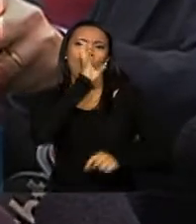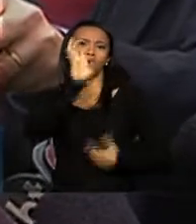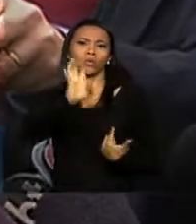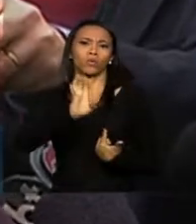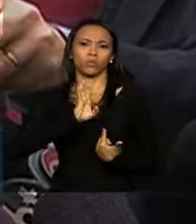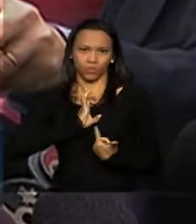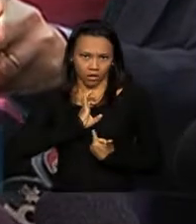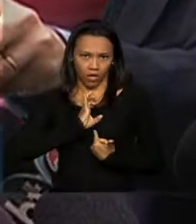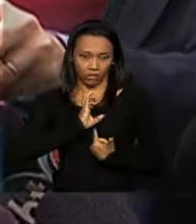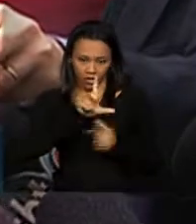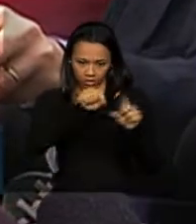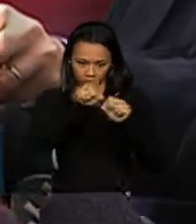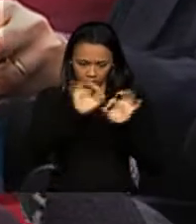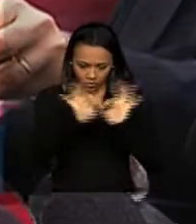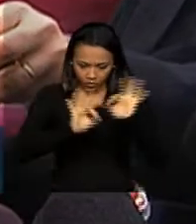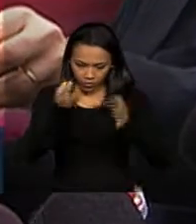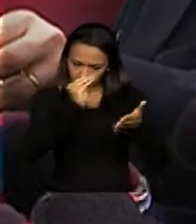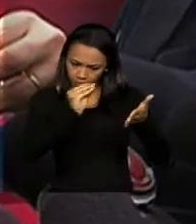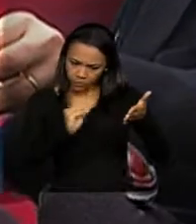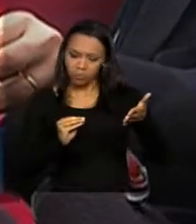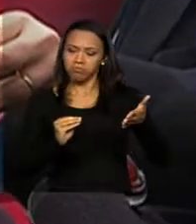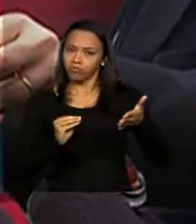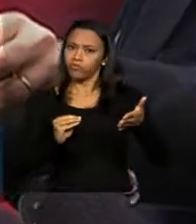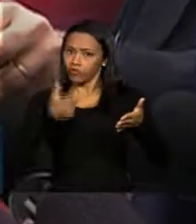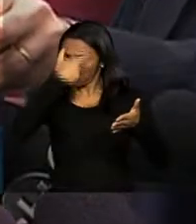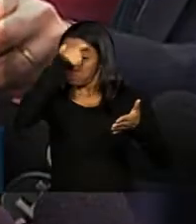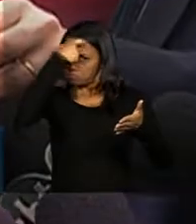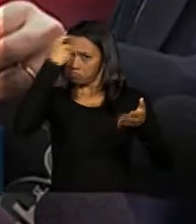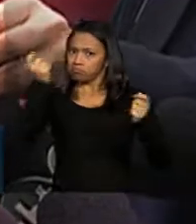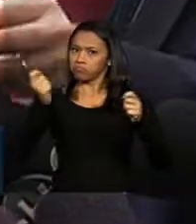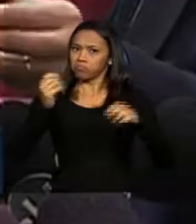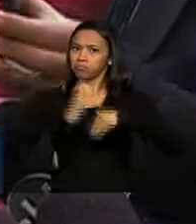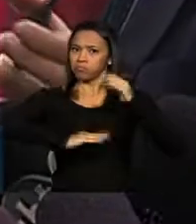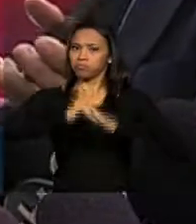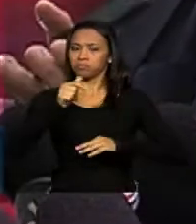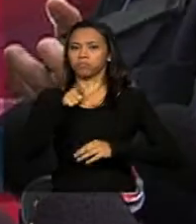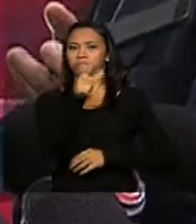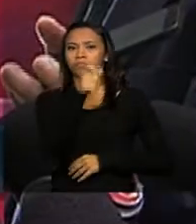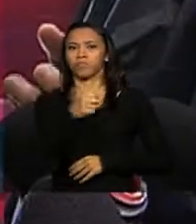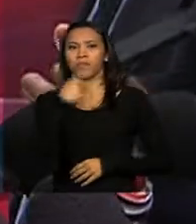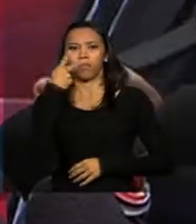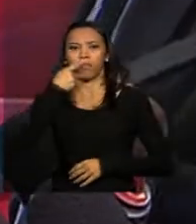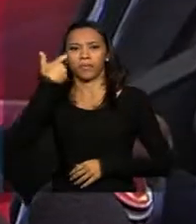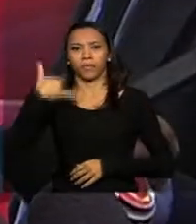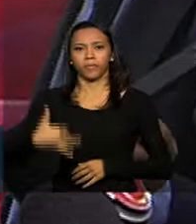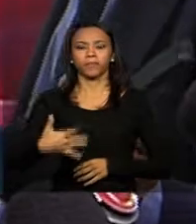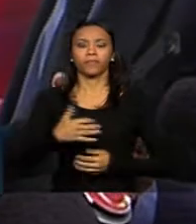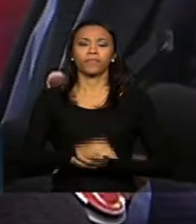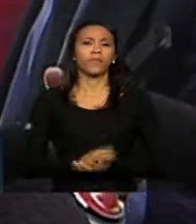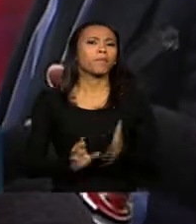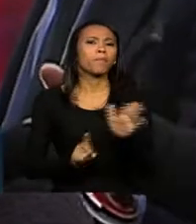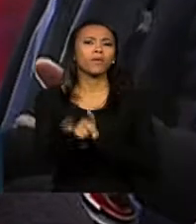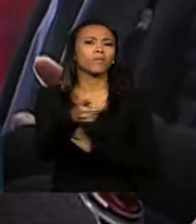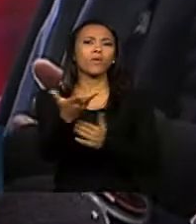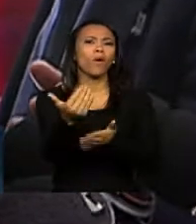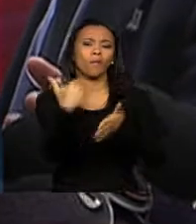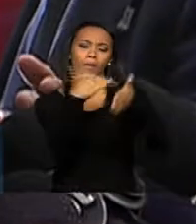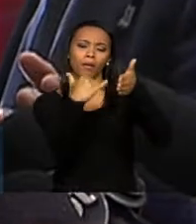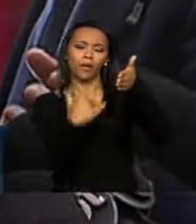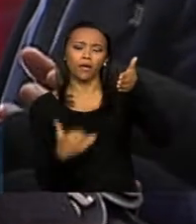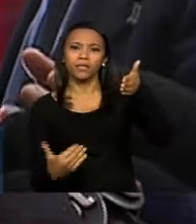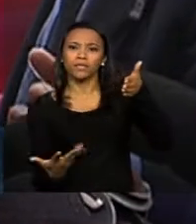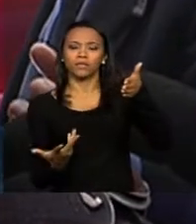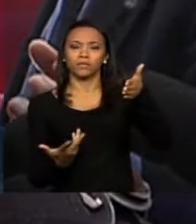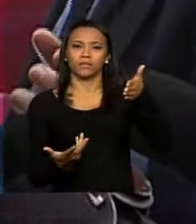destruir esses argumentos acho que foi muito competente na sua fala essa investigação fala pra gente dessa lista o senhor tinha aparecido primeiro